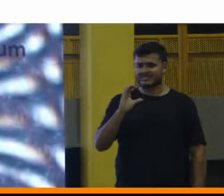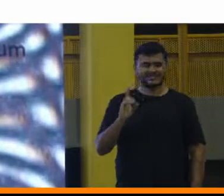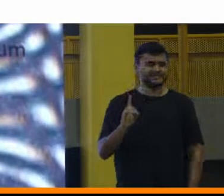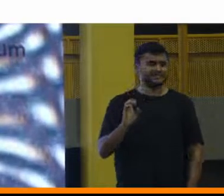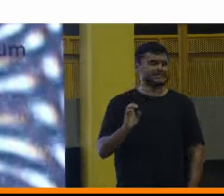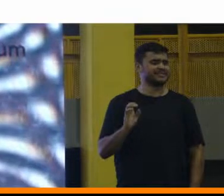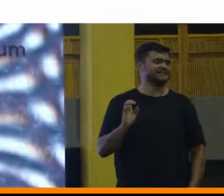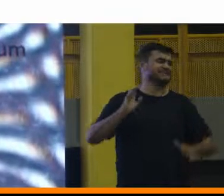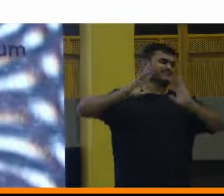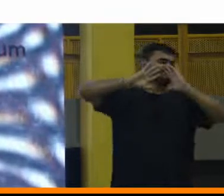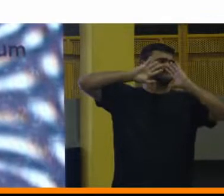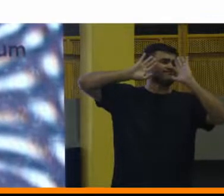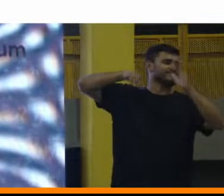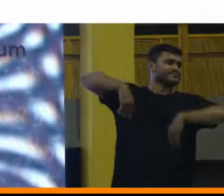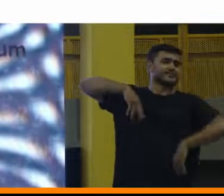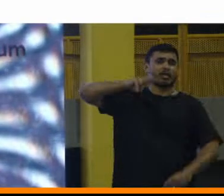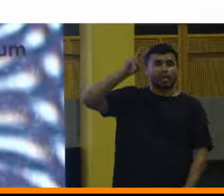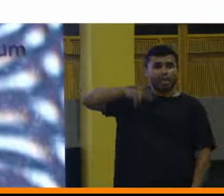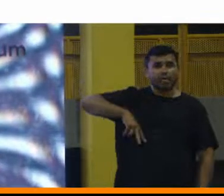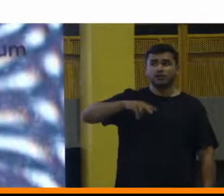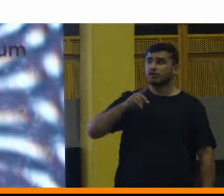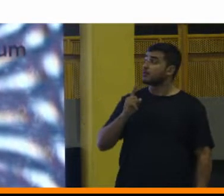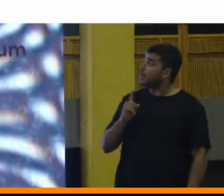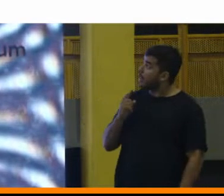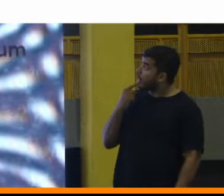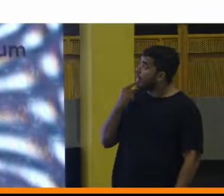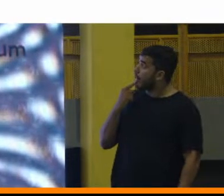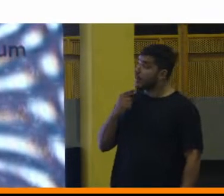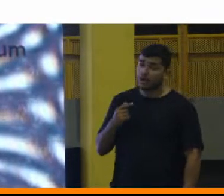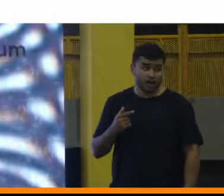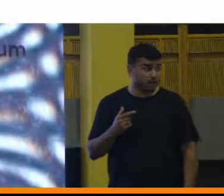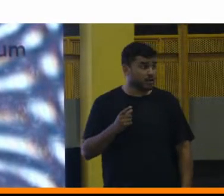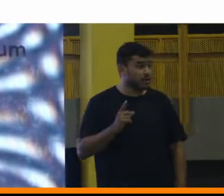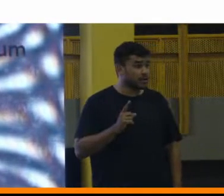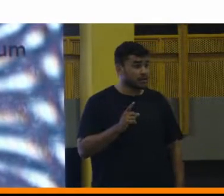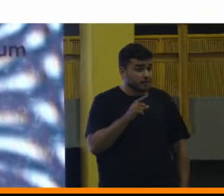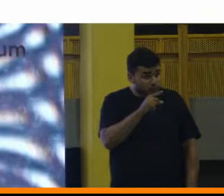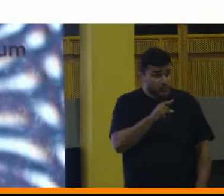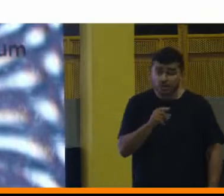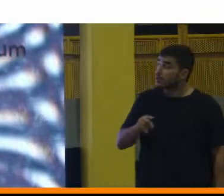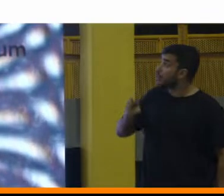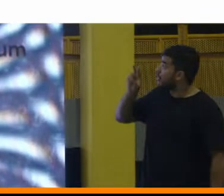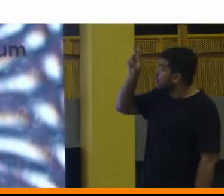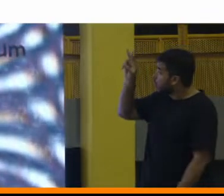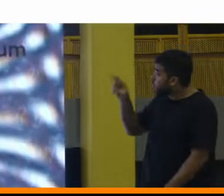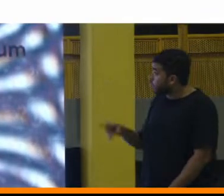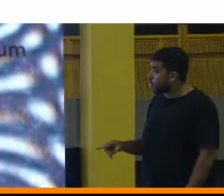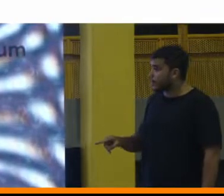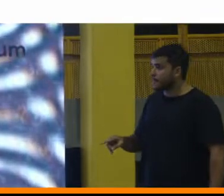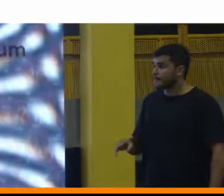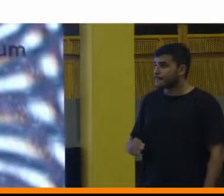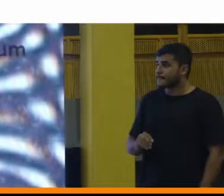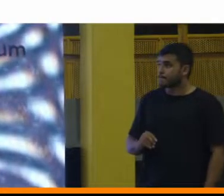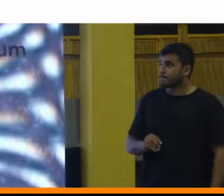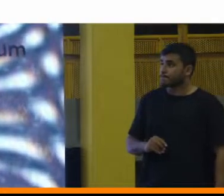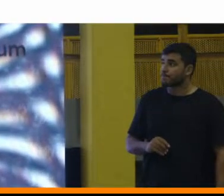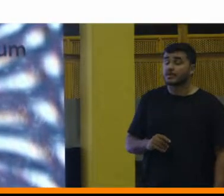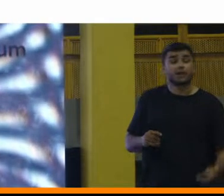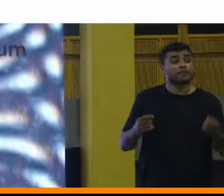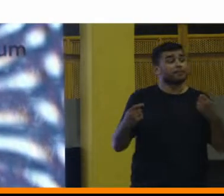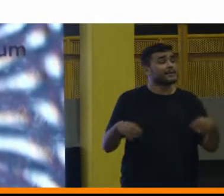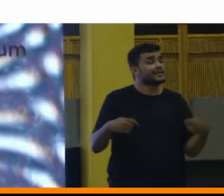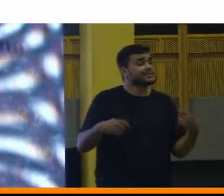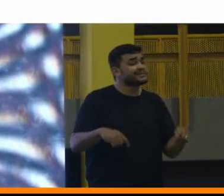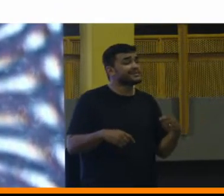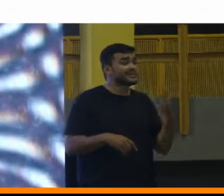cansei. Muitas vezes no Enem, melhor do que ler as alternativas é estudar o caso